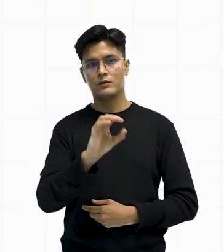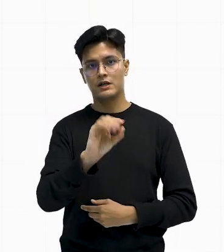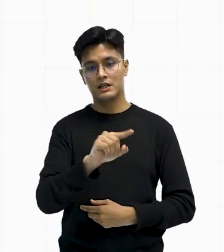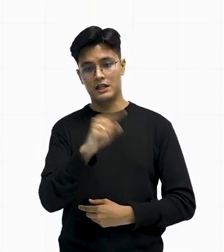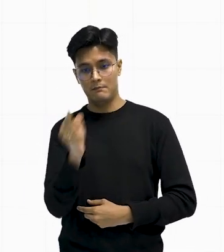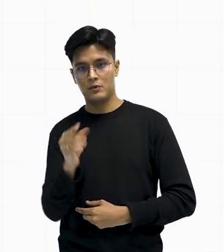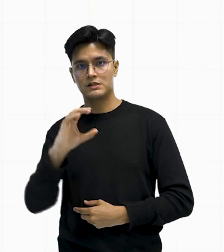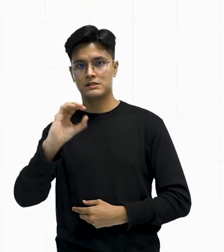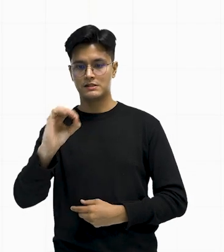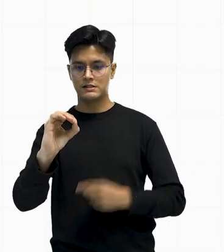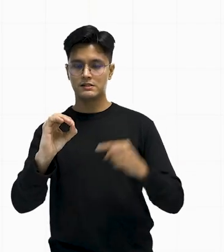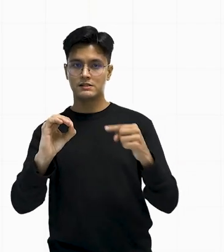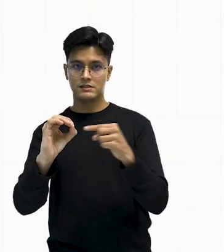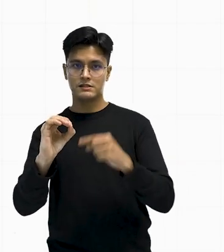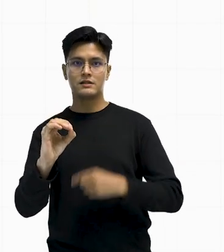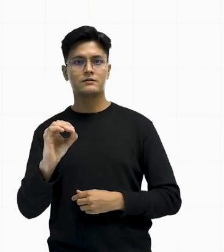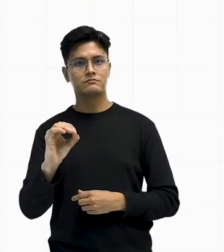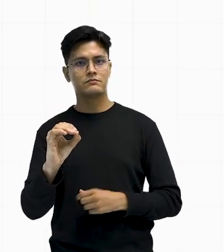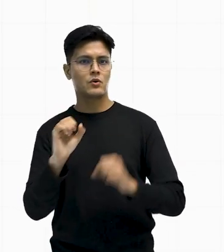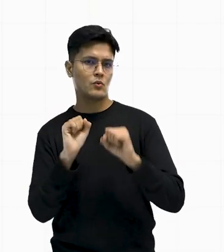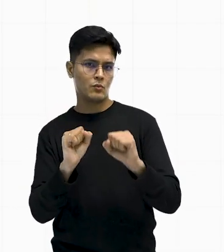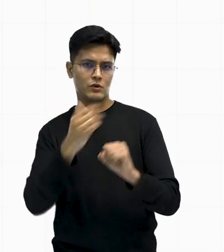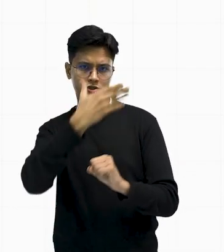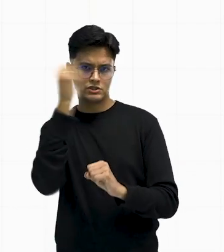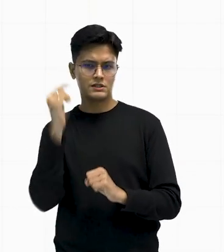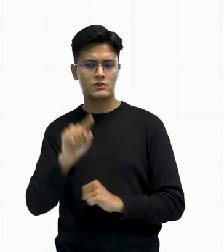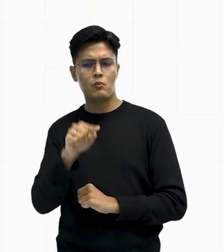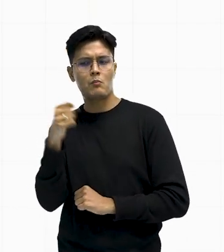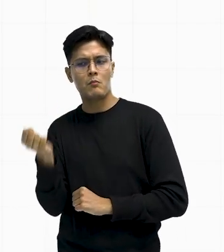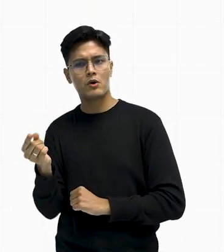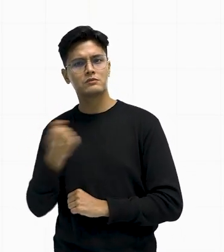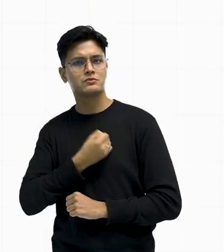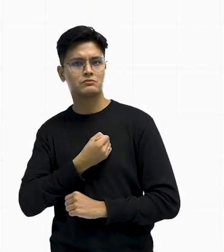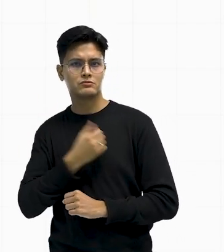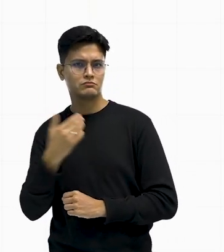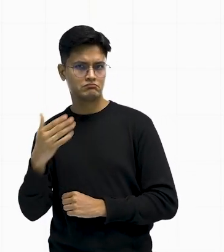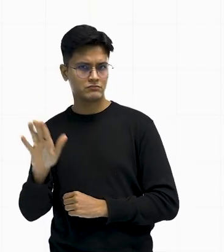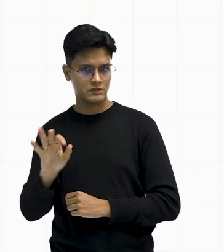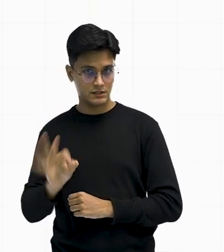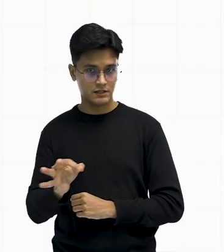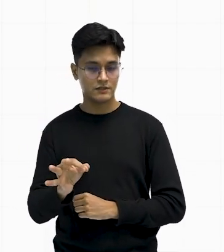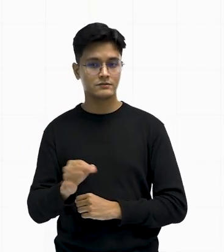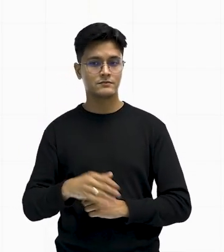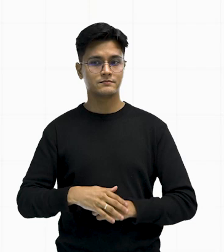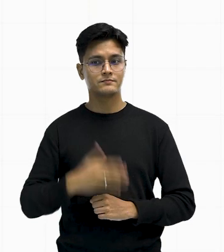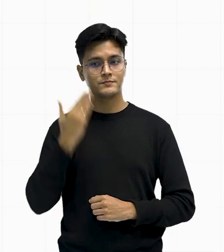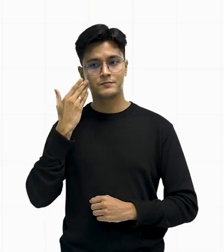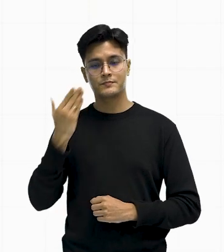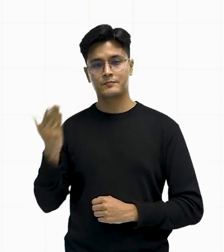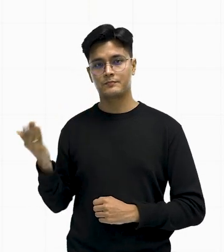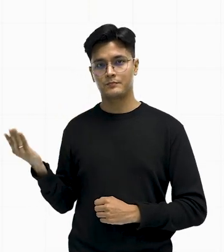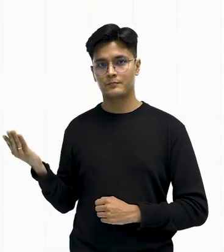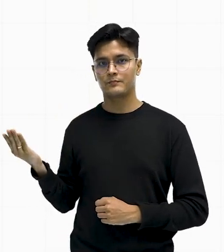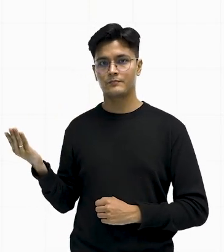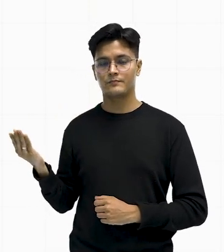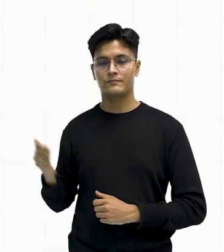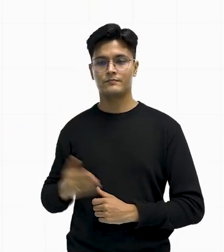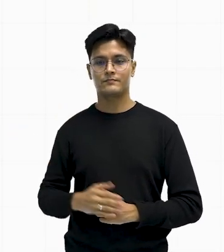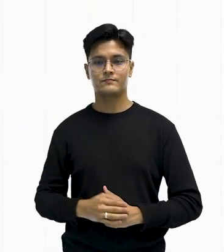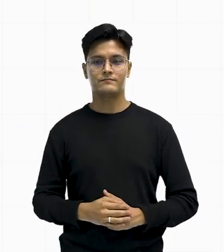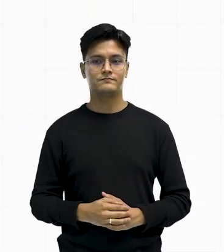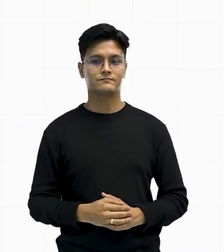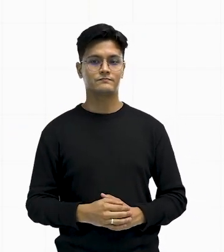terminando o número, você pode esquecê-lo de lá, tá? Então foi o que eu fiz aqui em cima, ó, passando daqui para cá, ó.